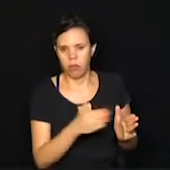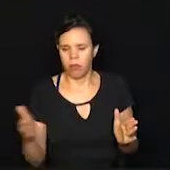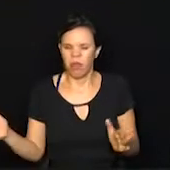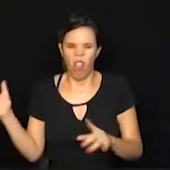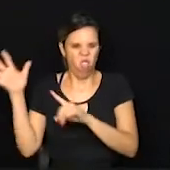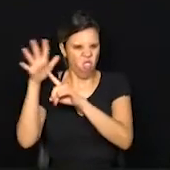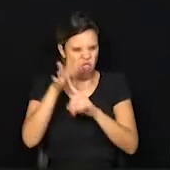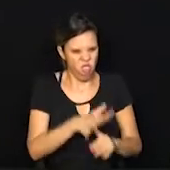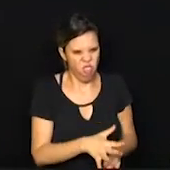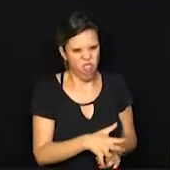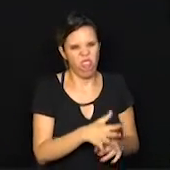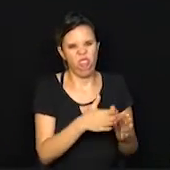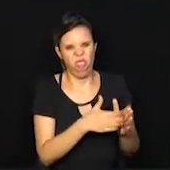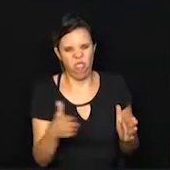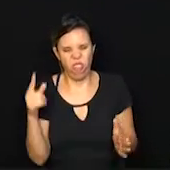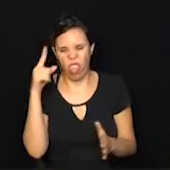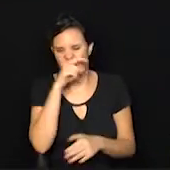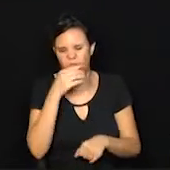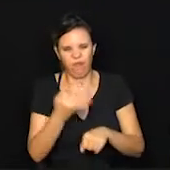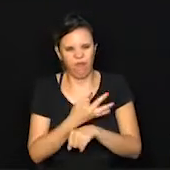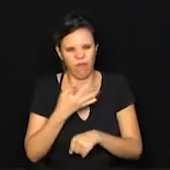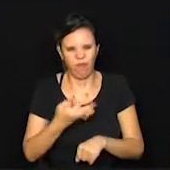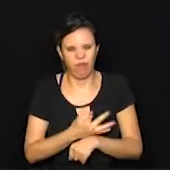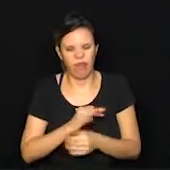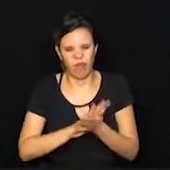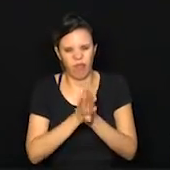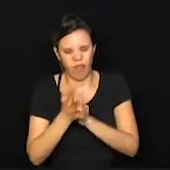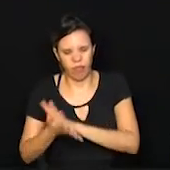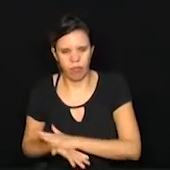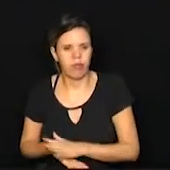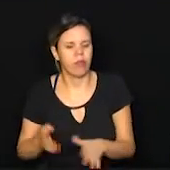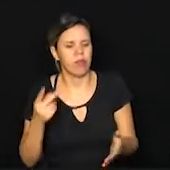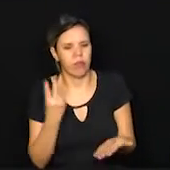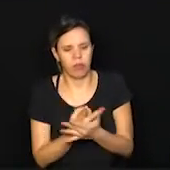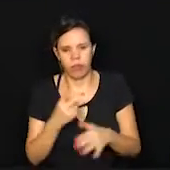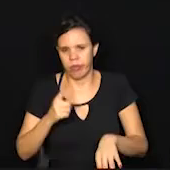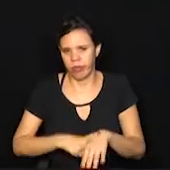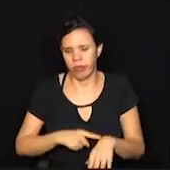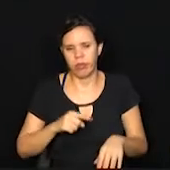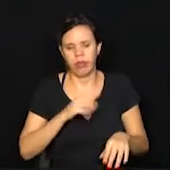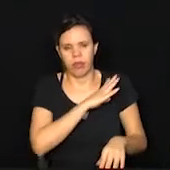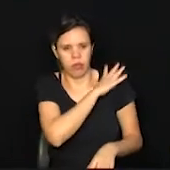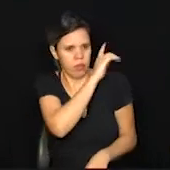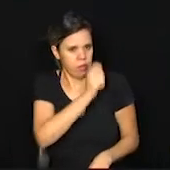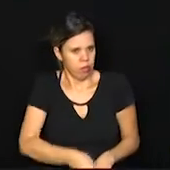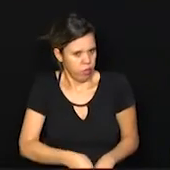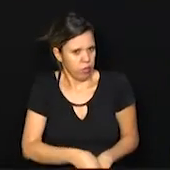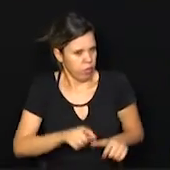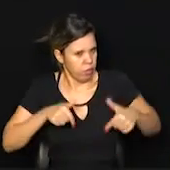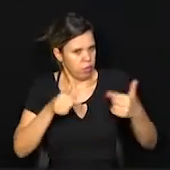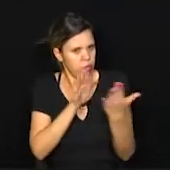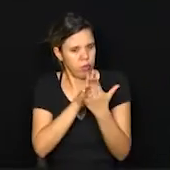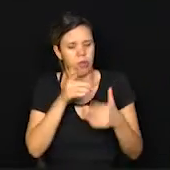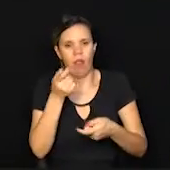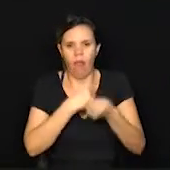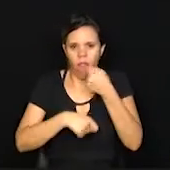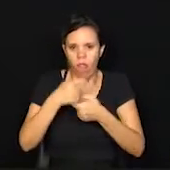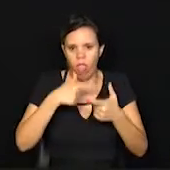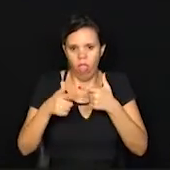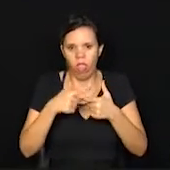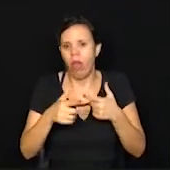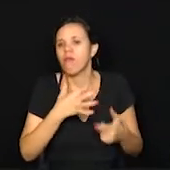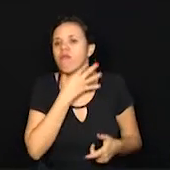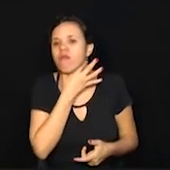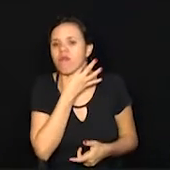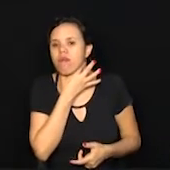repressão muito brutal né é a mais ao mesmo tempo é um momento em que a ditadura começa a enfrentar problemas econômicos